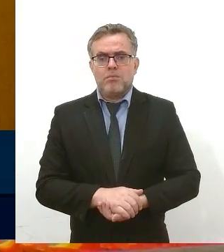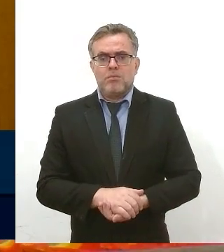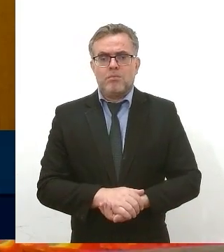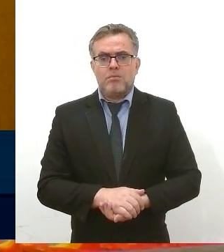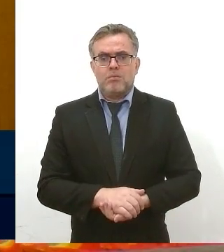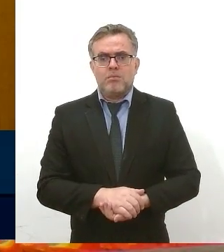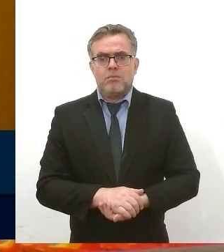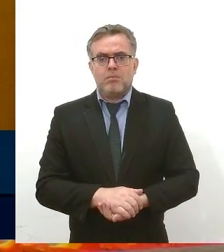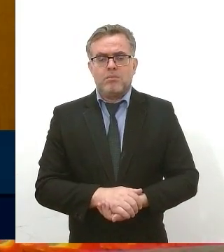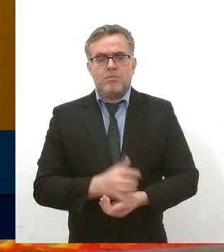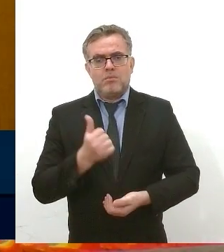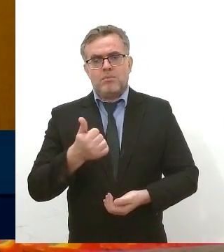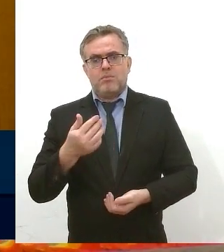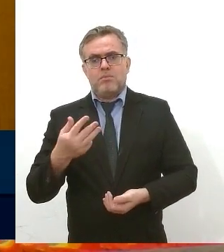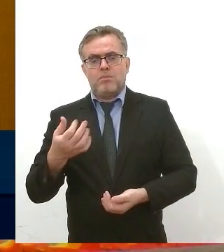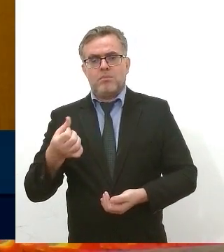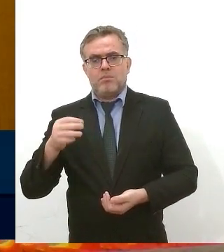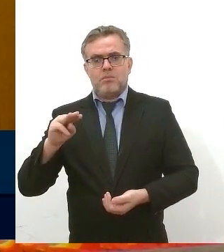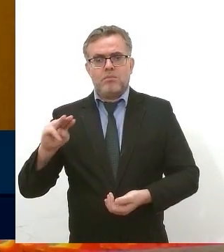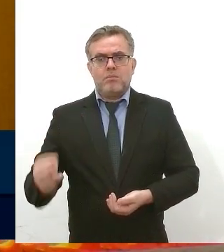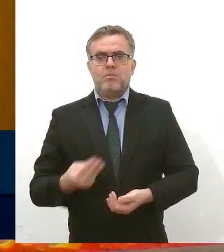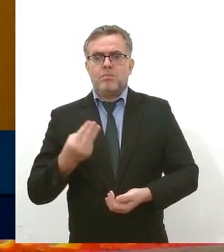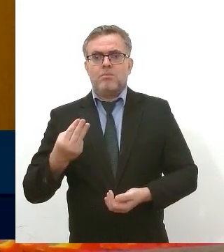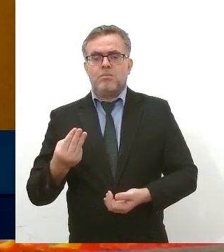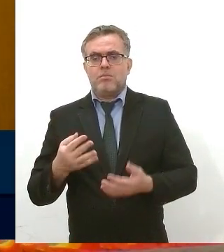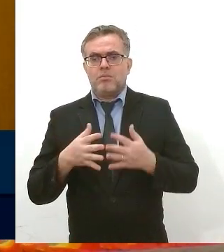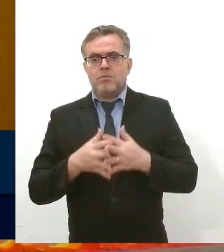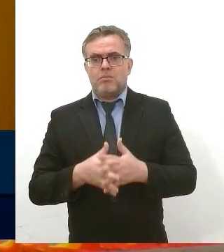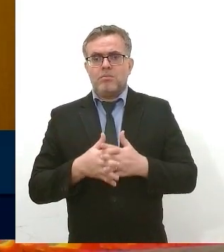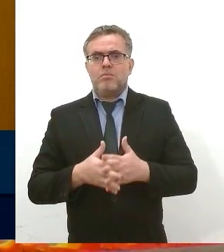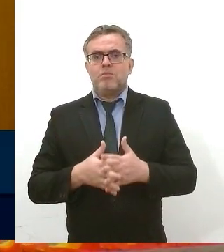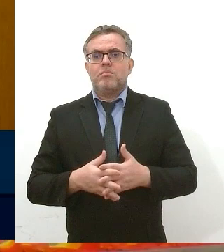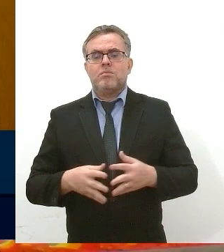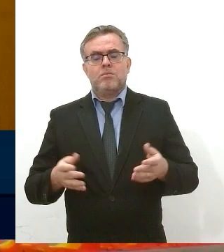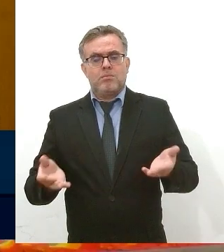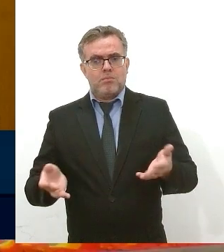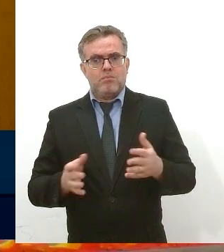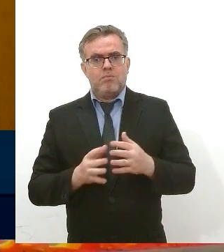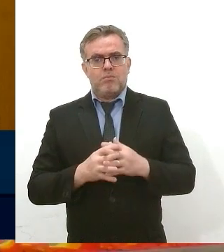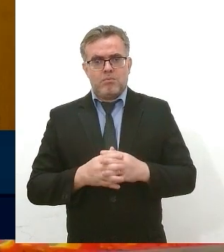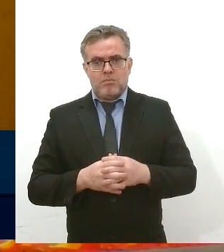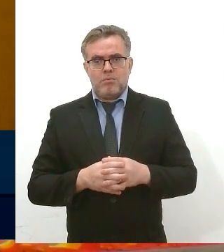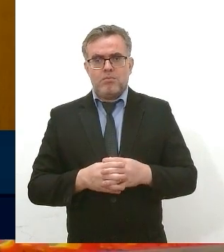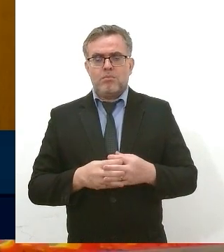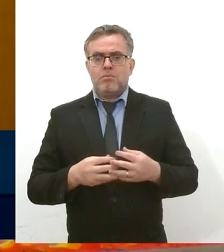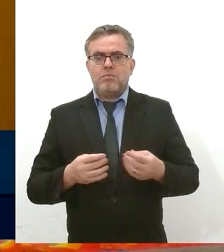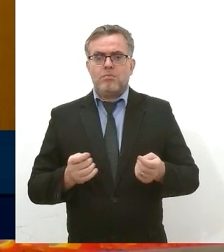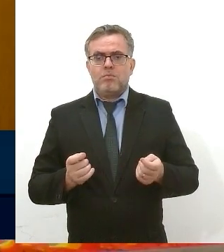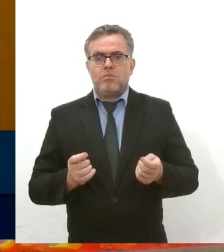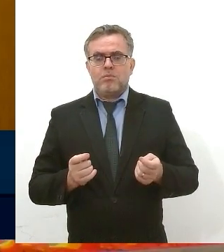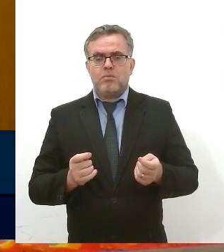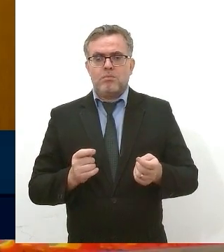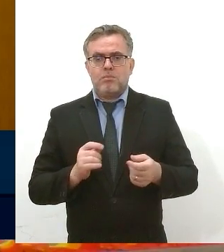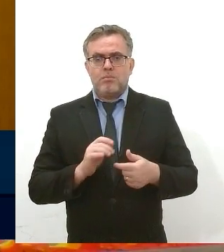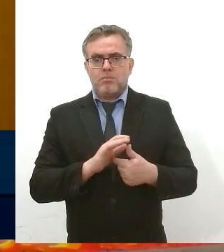a comparação, né? E isso foi